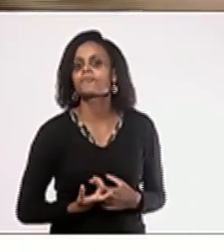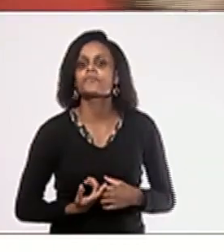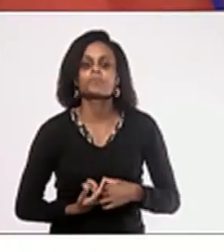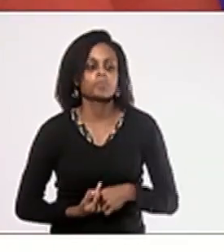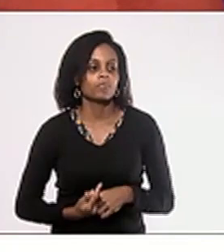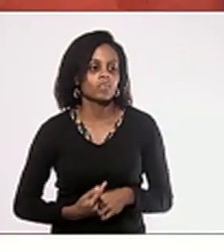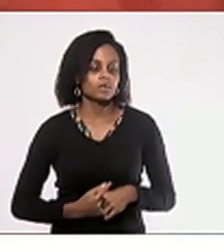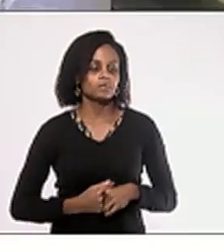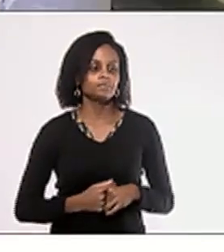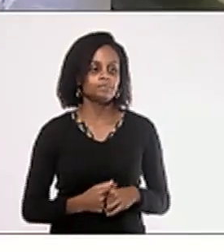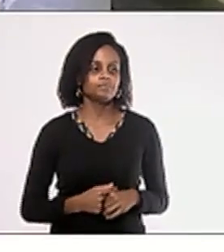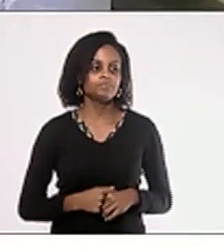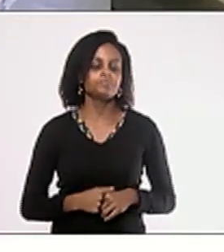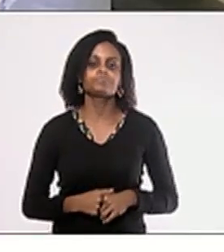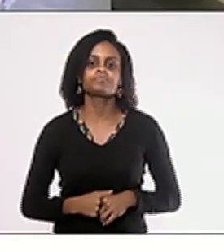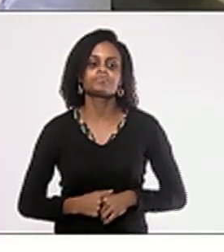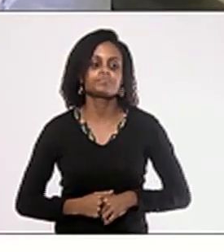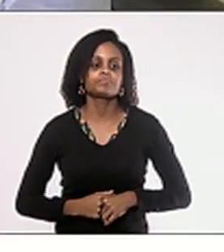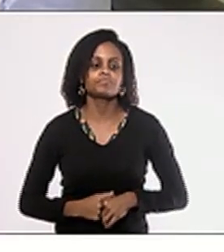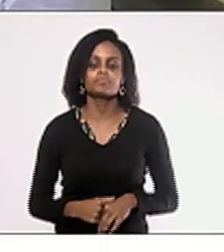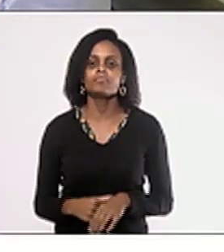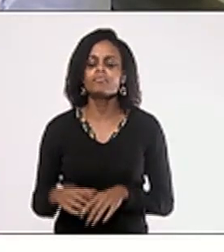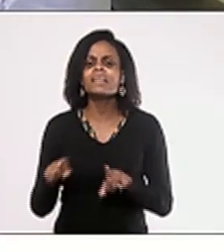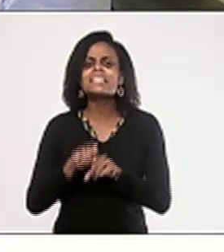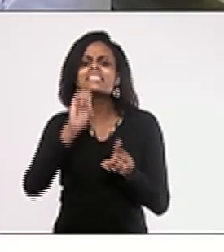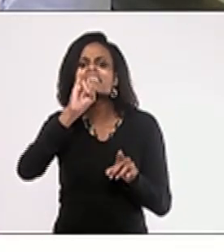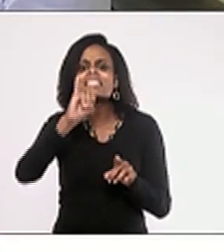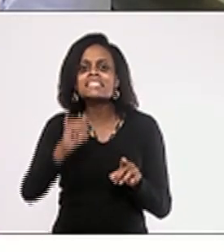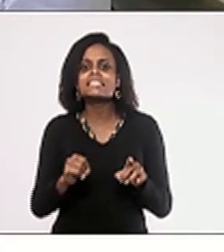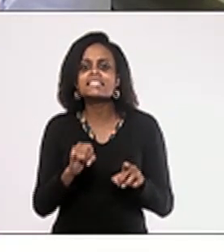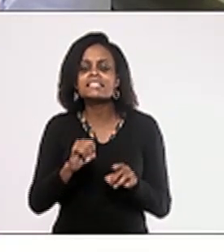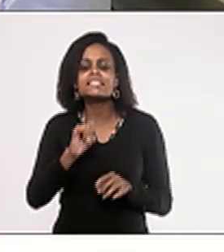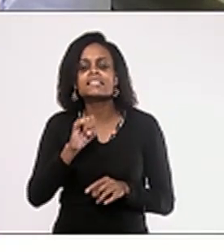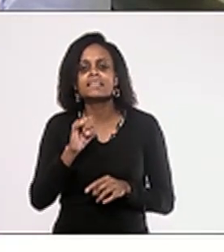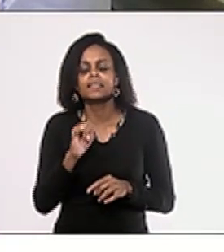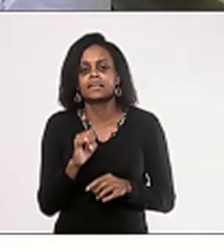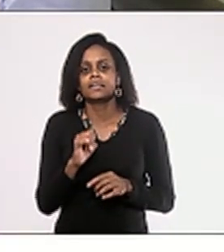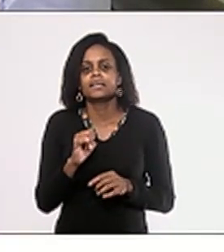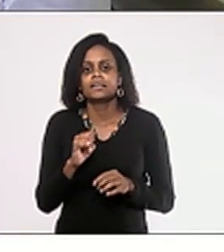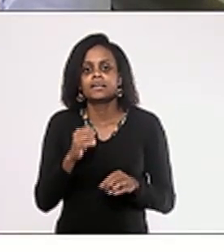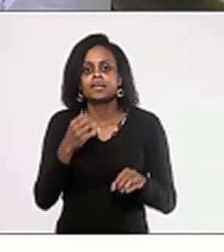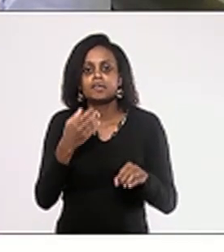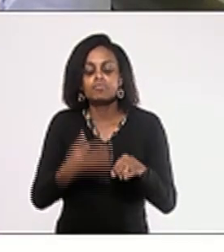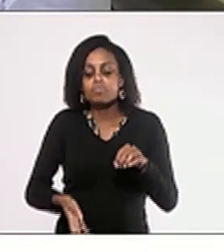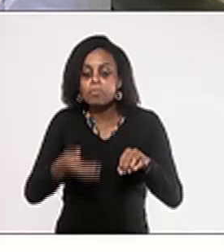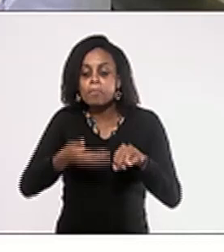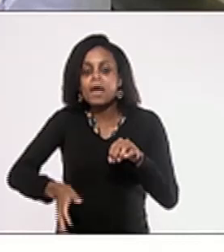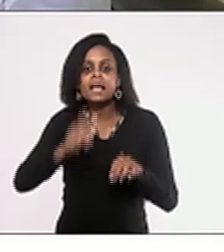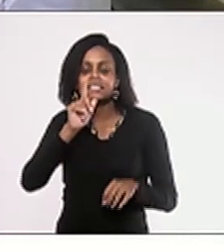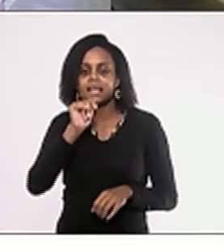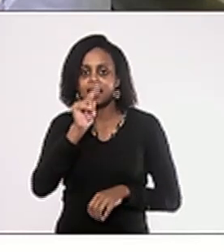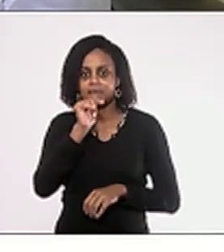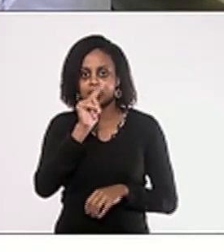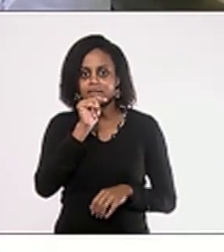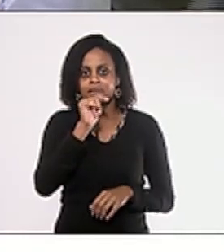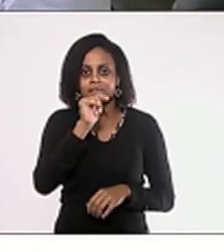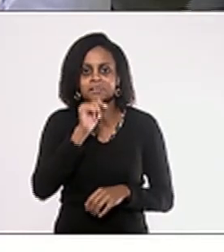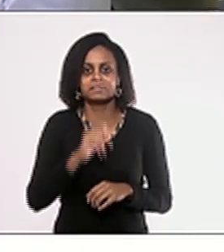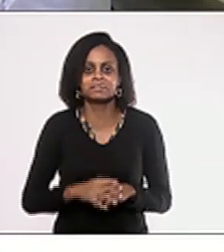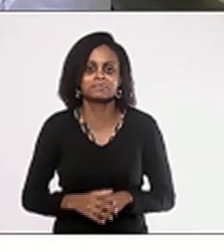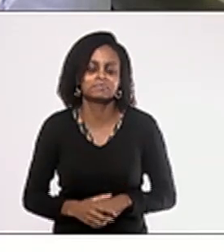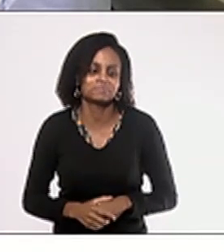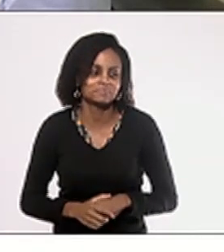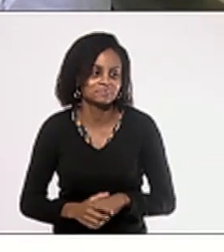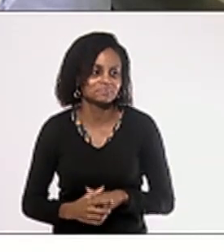Presidente, permite? No caso de vazamento na residência, por exemplo, a SEDAI tem